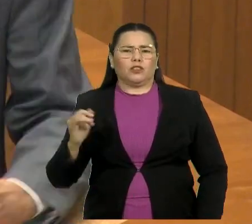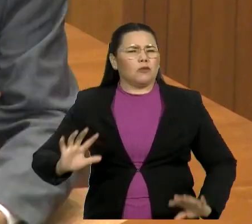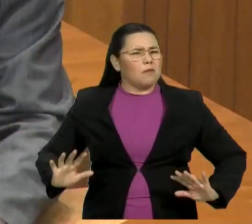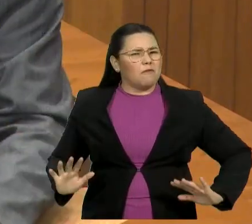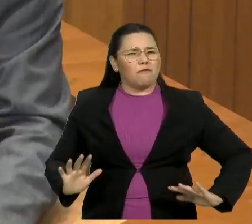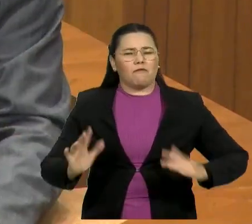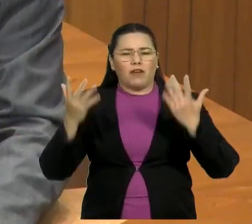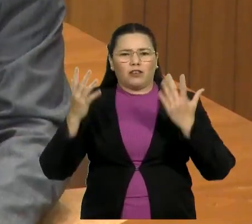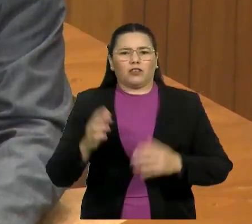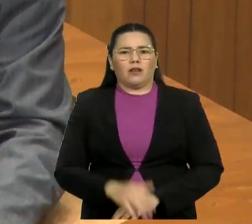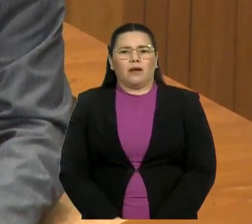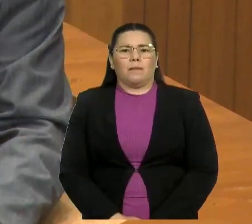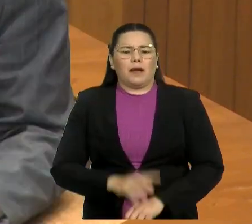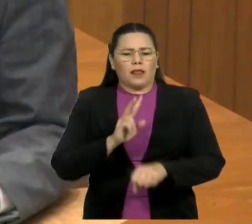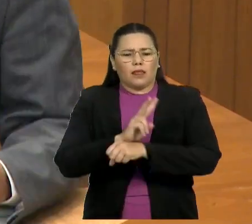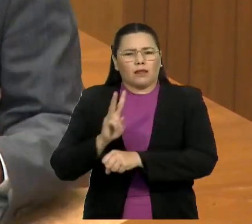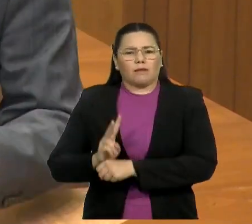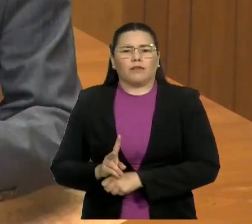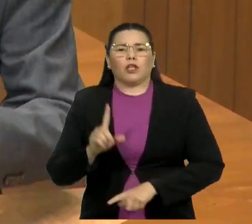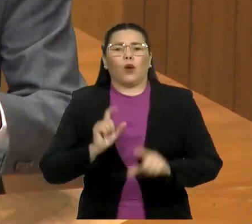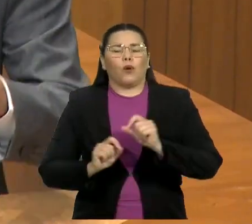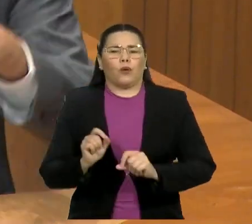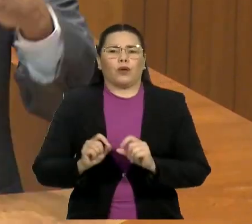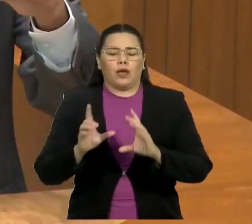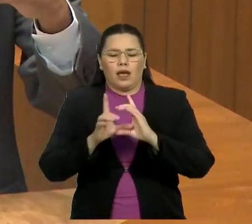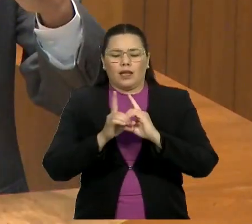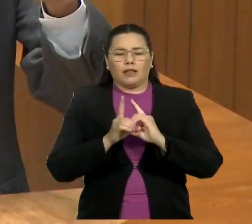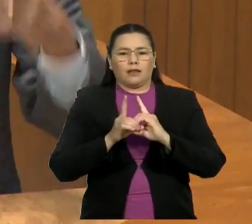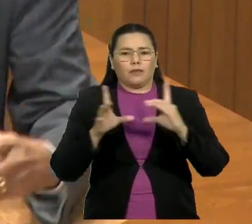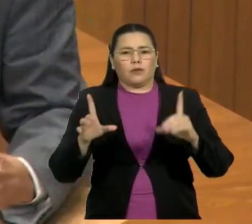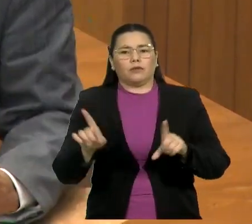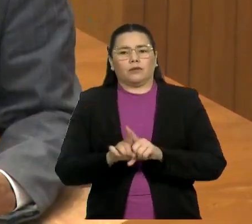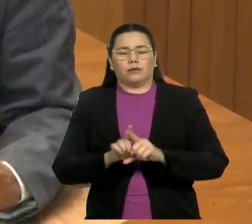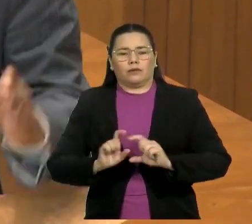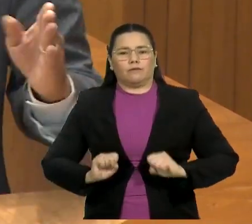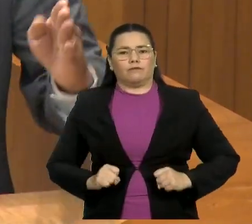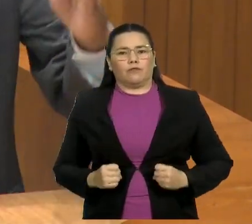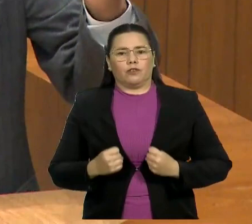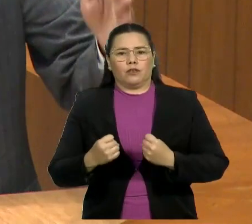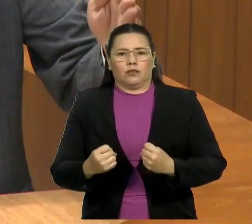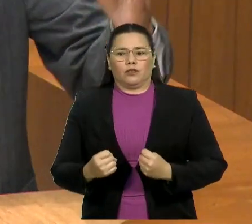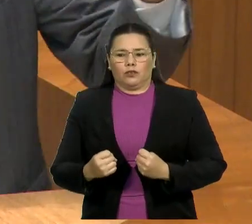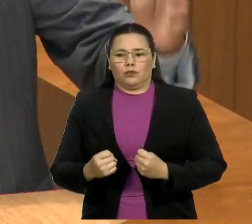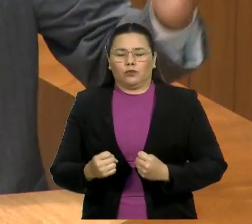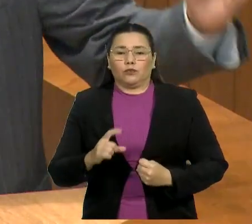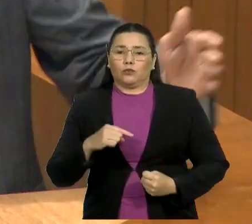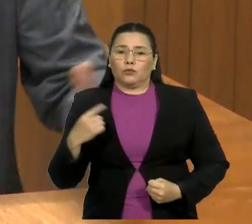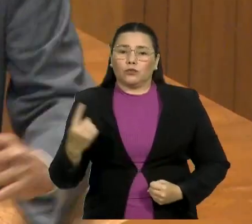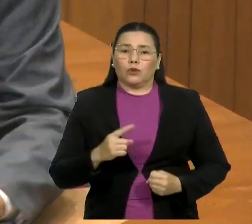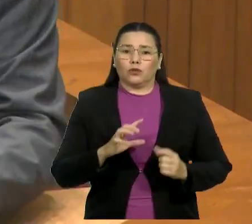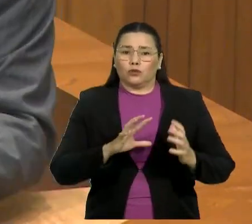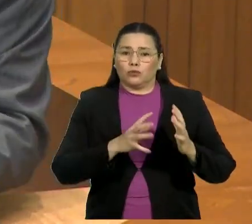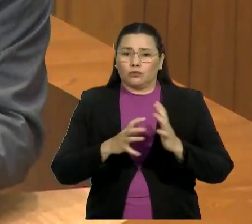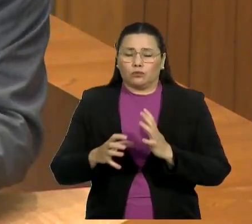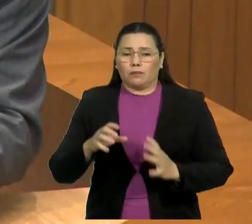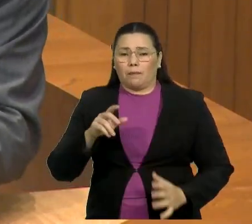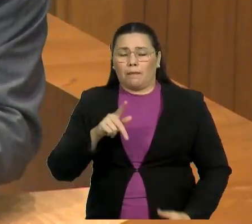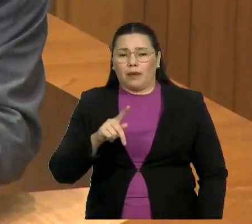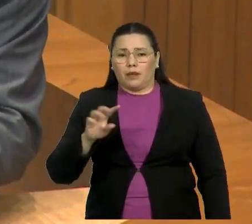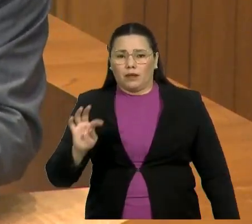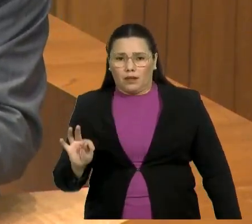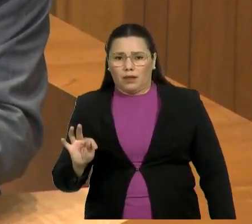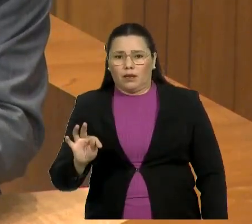em defesa da democracia e do fortalecimento dos partidos políticos como instrumento de defesa da